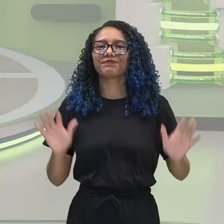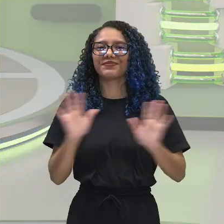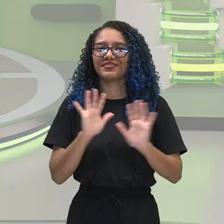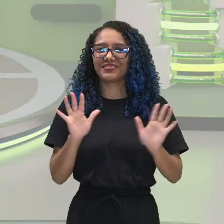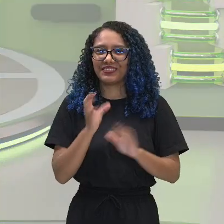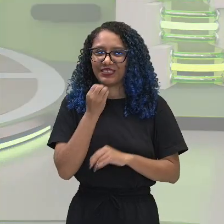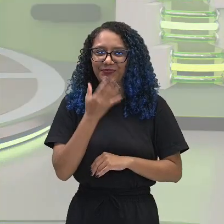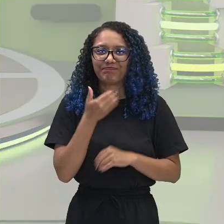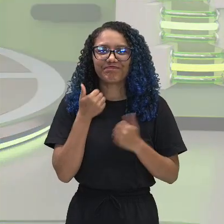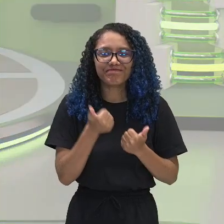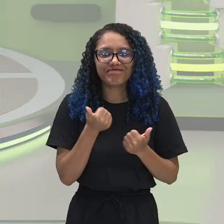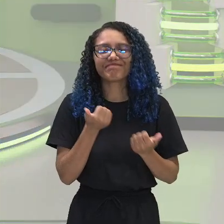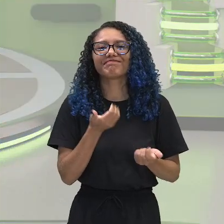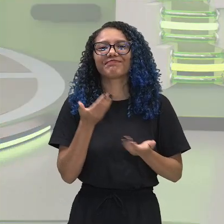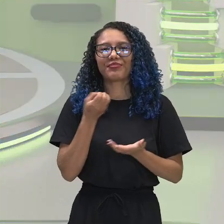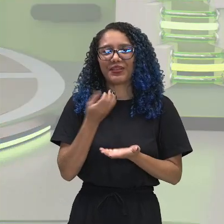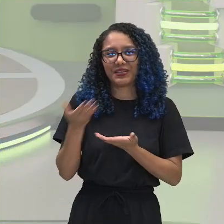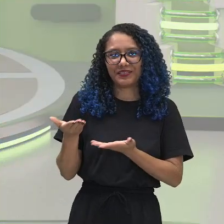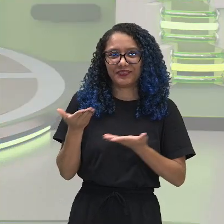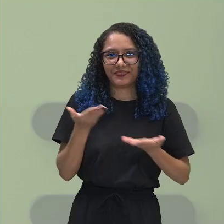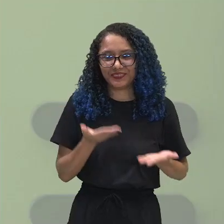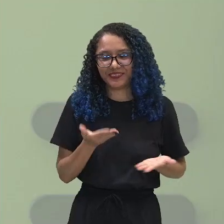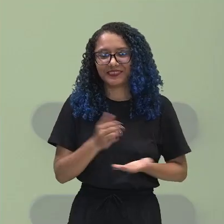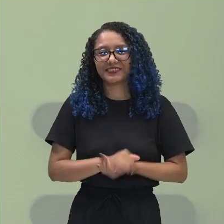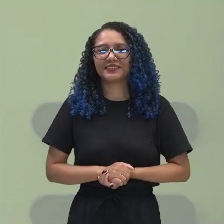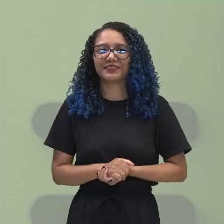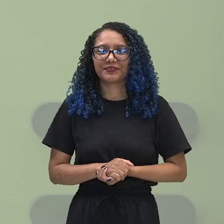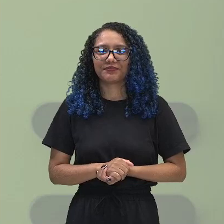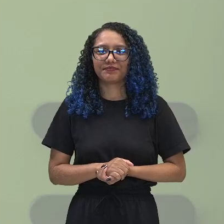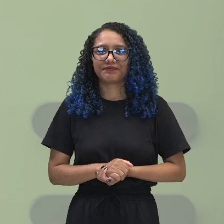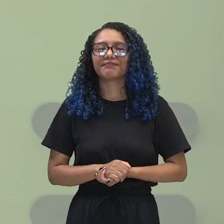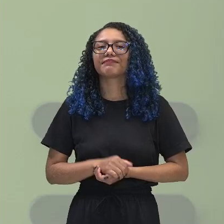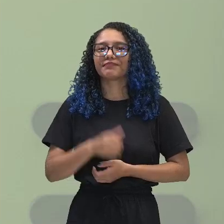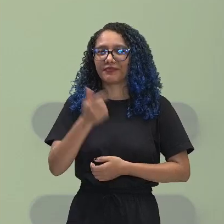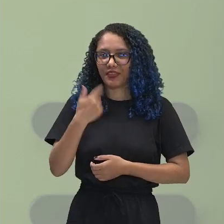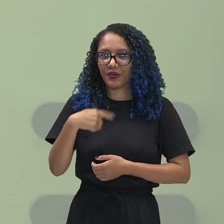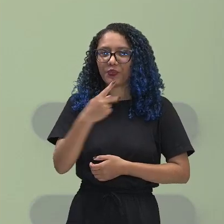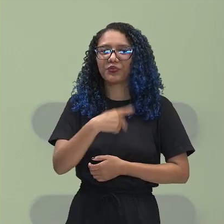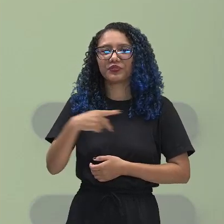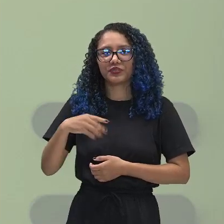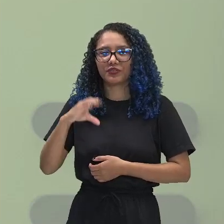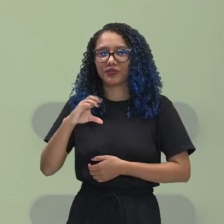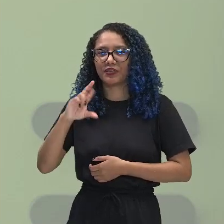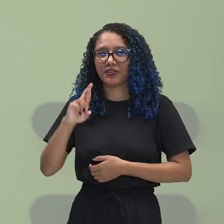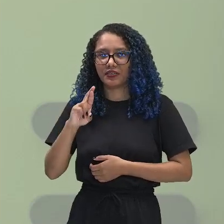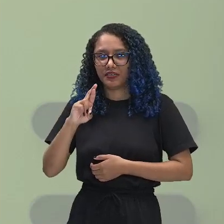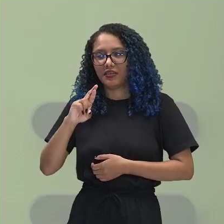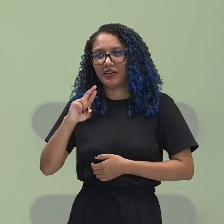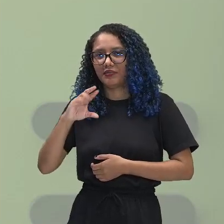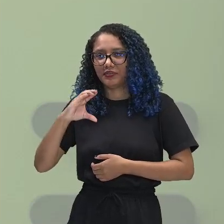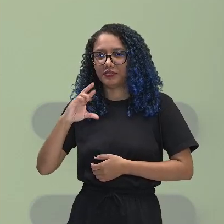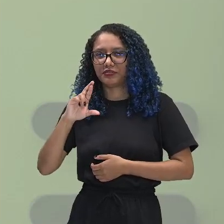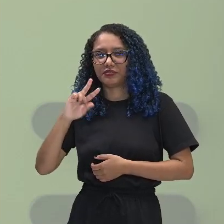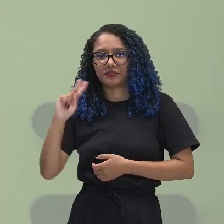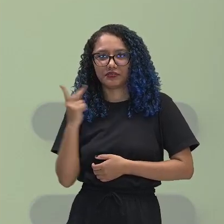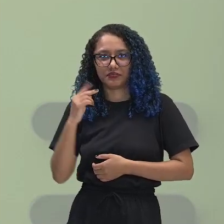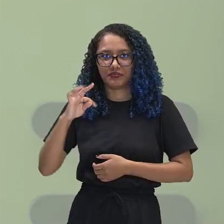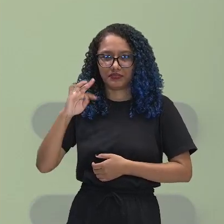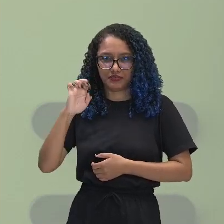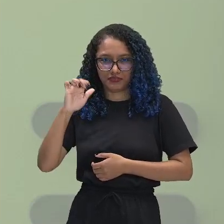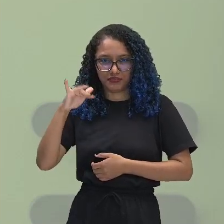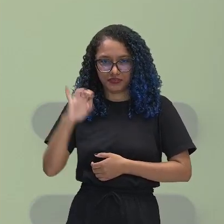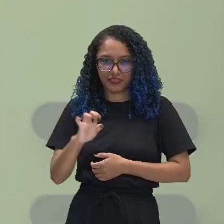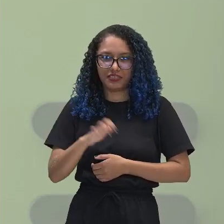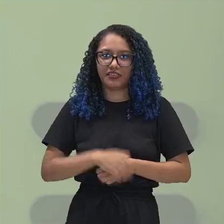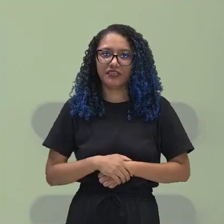como vão todos? Sejam muito bem-vindos. Eu sou a professora Cristiane Oliveira, sua professora de Biologia, e vamos